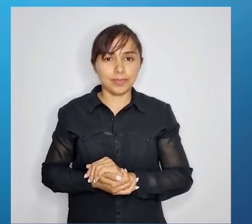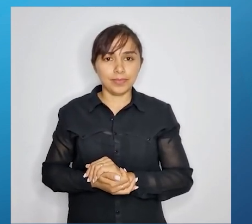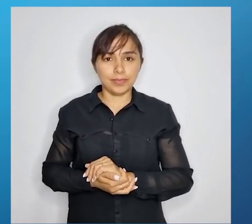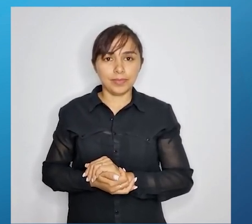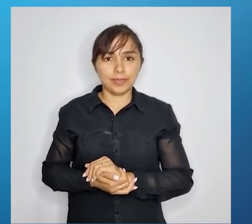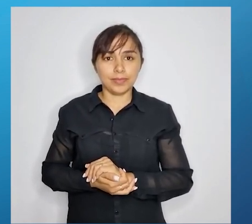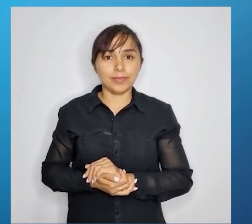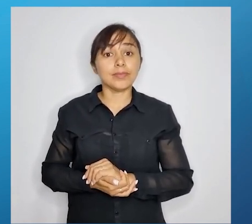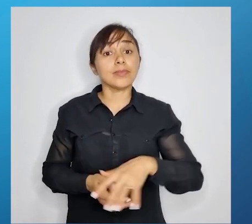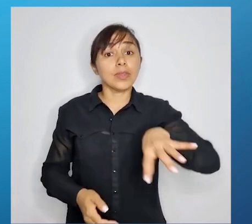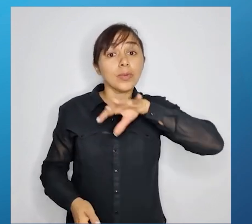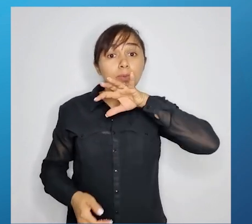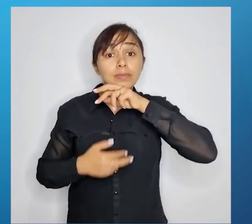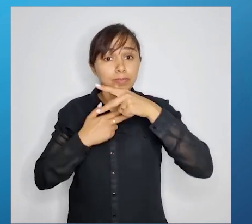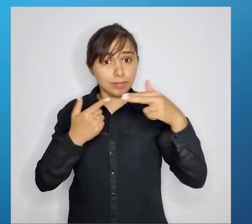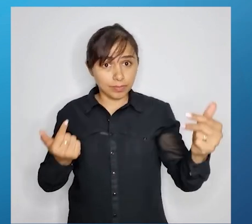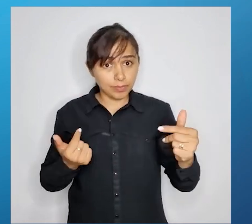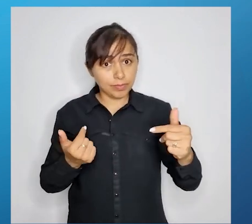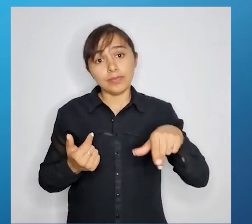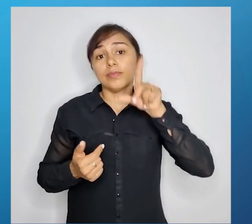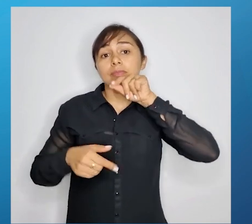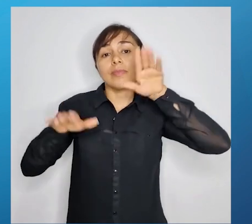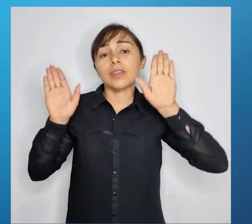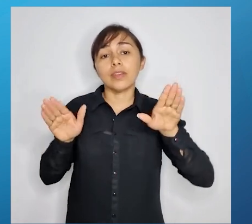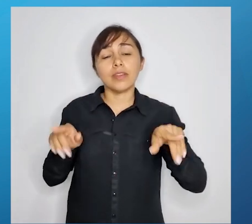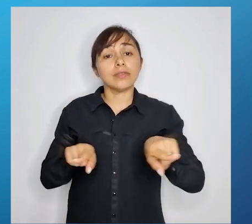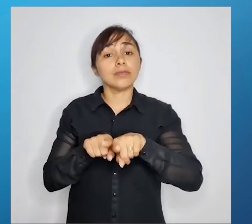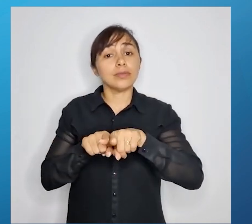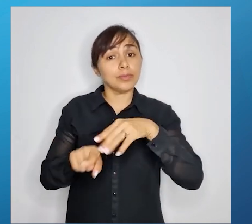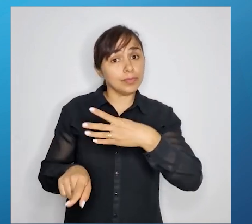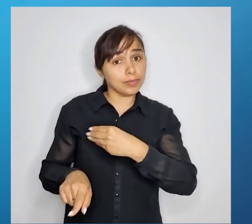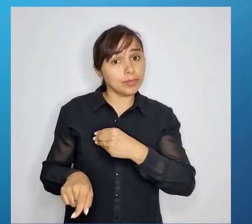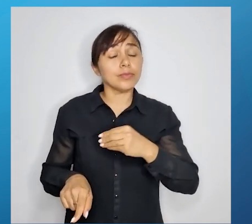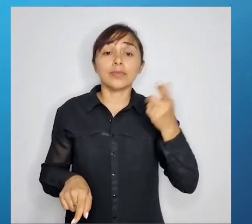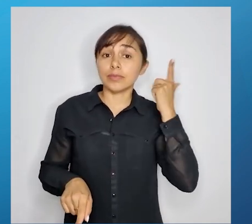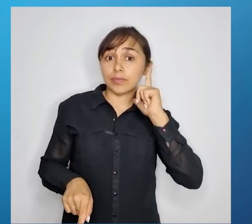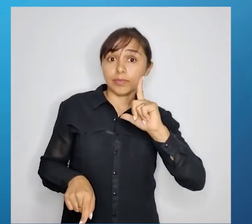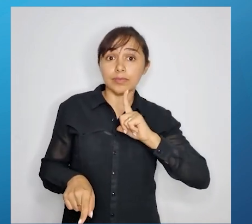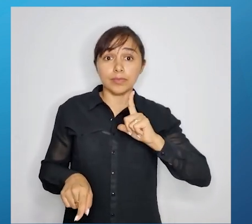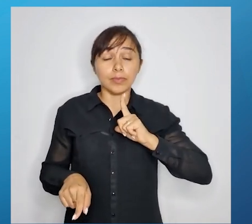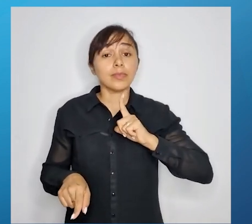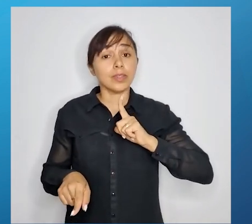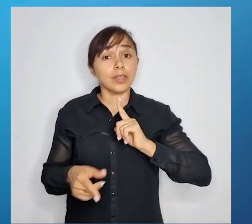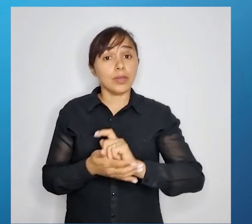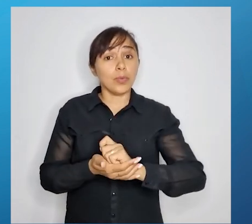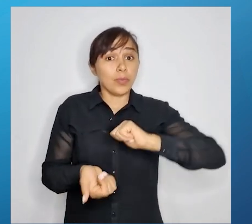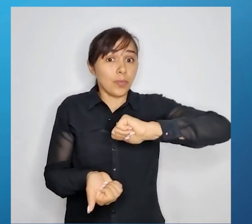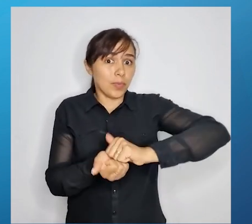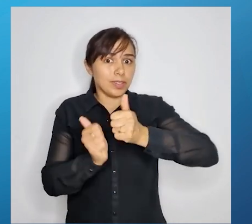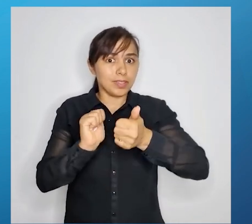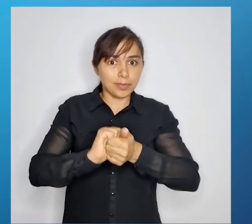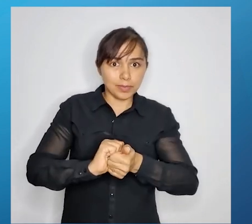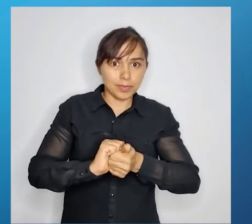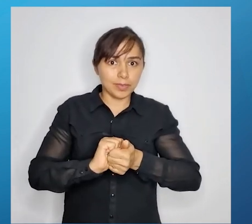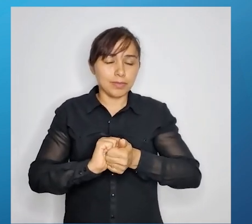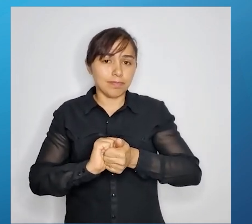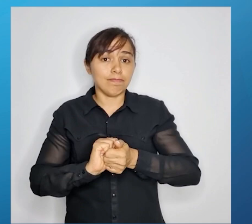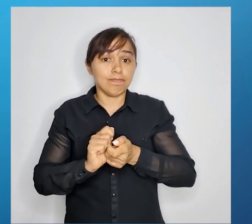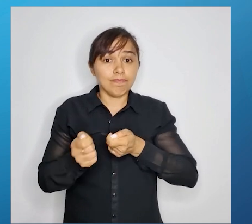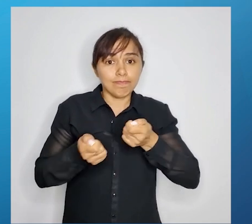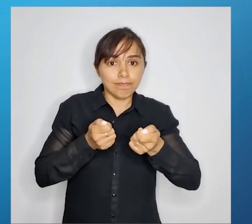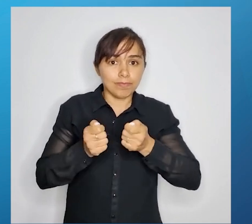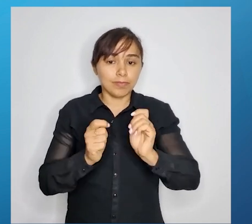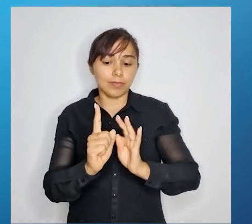Os animais, aves e mamíferos, regulam a sua própria temperatura corporal. E para manter a sua temperatura corporal